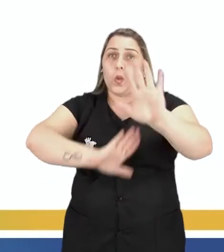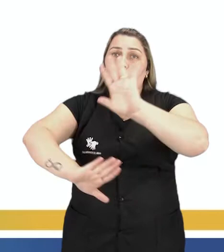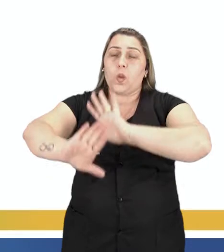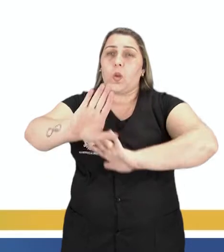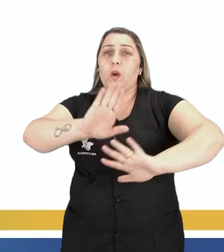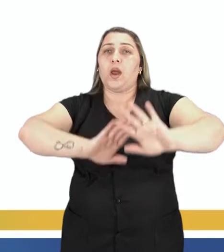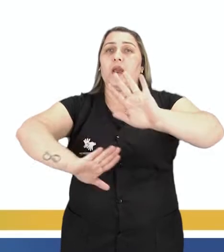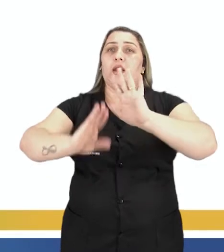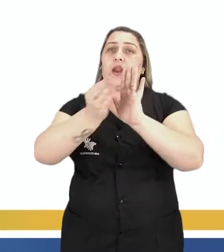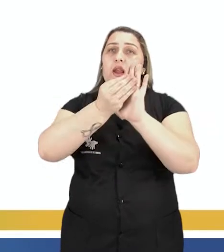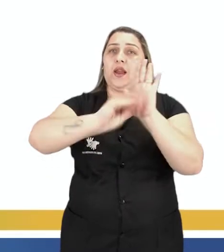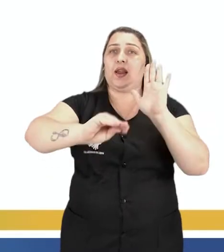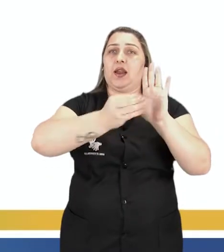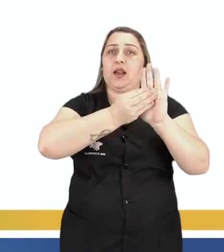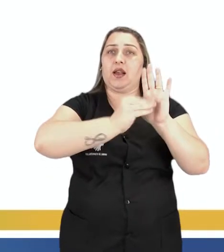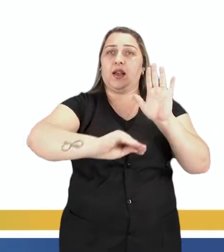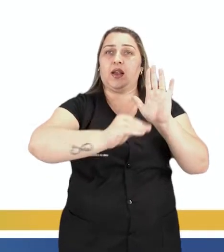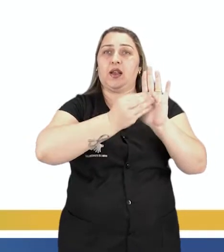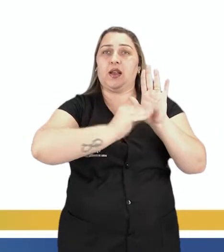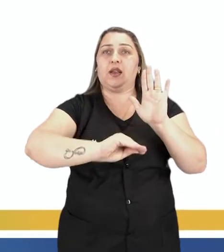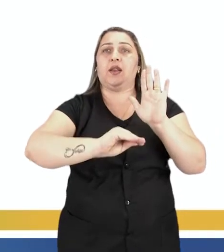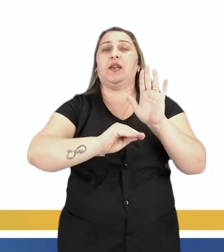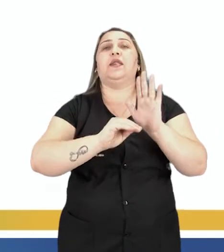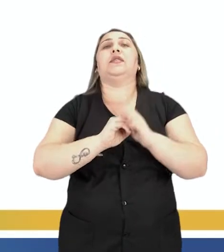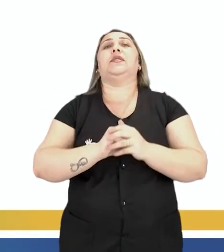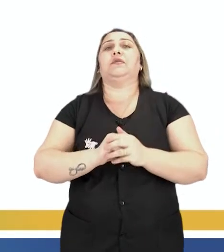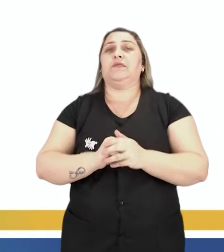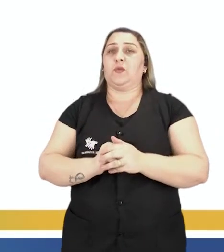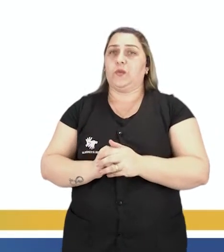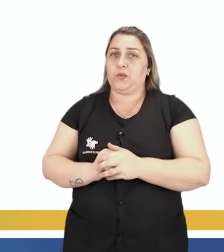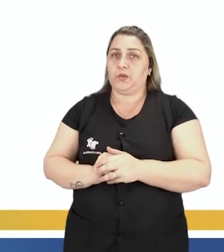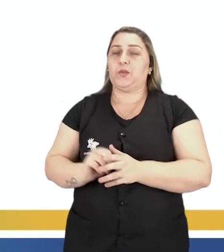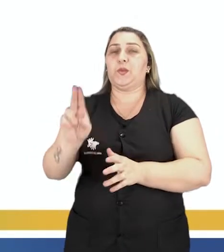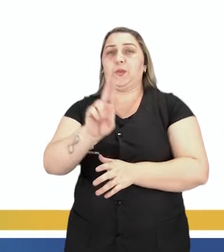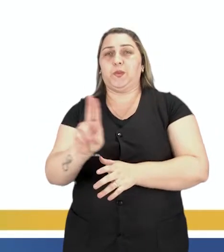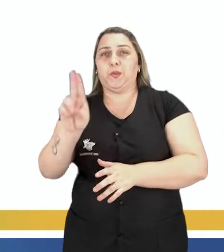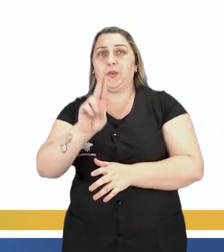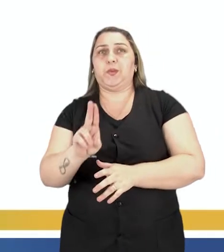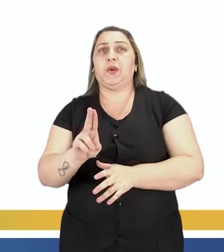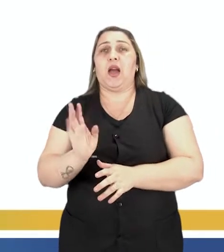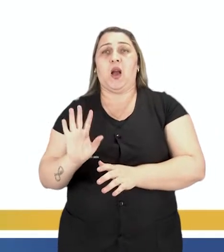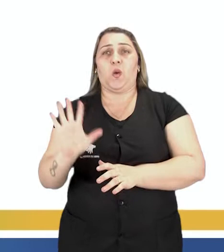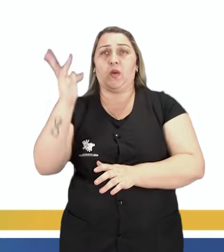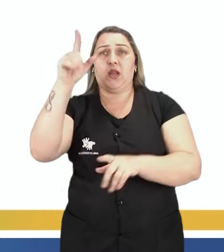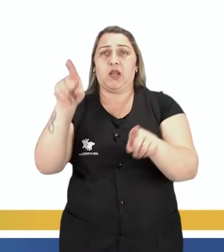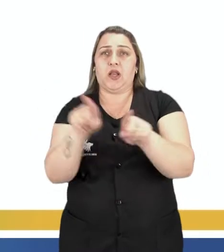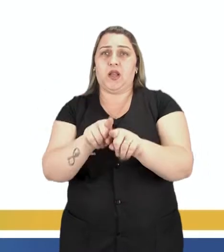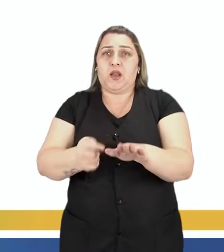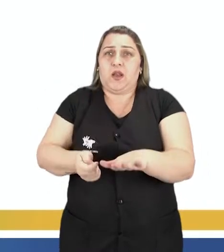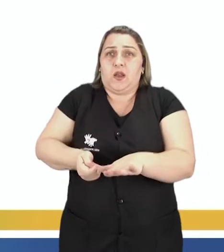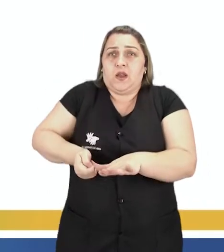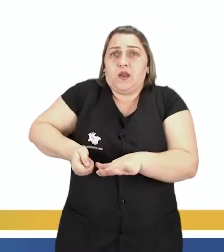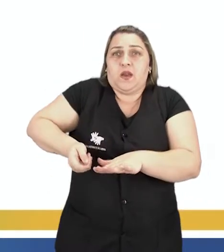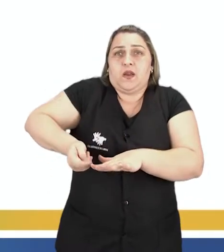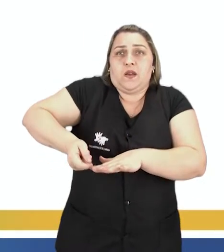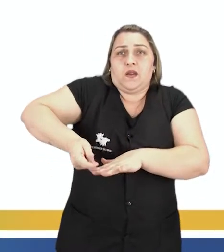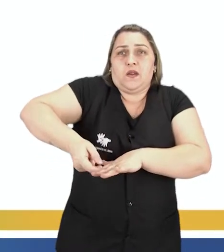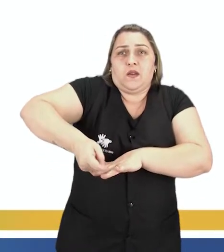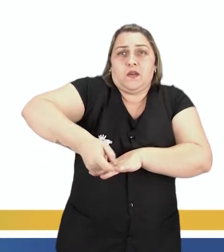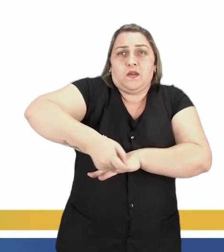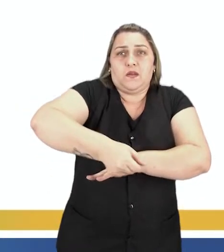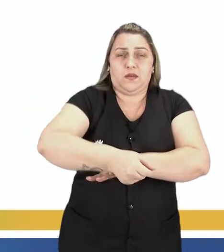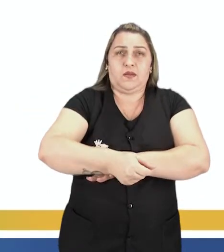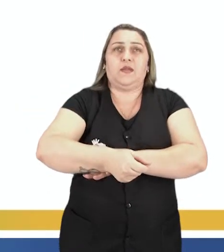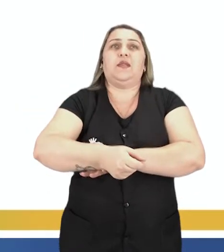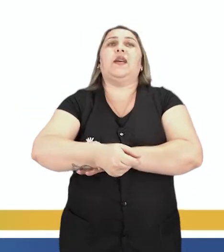Através dessa mídia, desse consumismo que ela vem trazendo para nós, acontecem também as que nós chamamos de fake